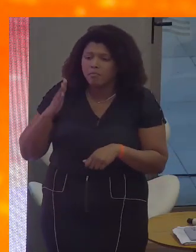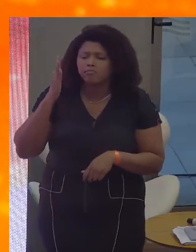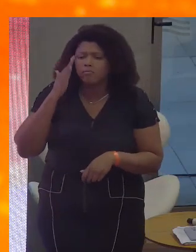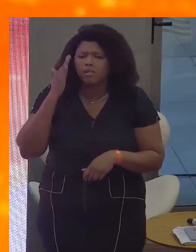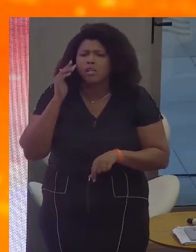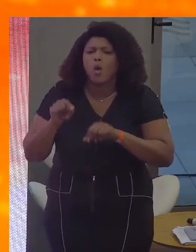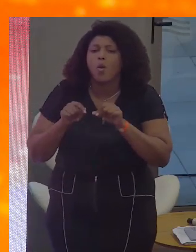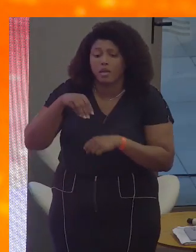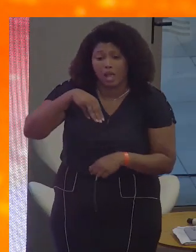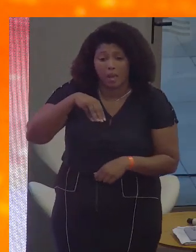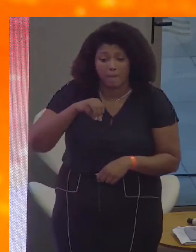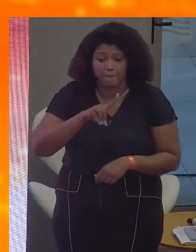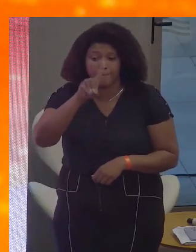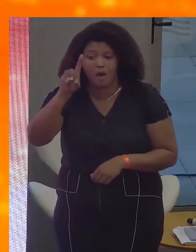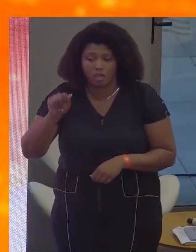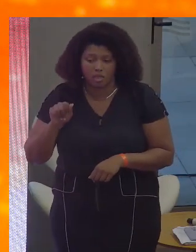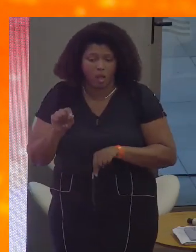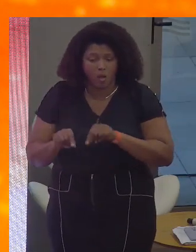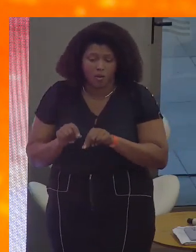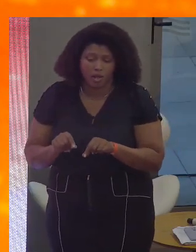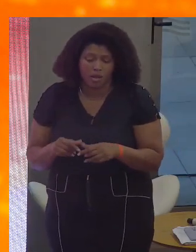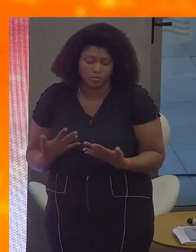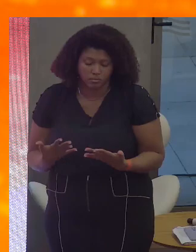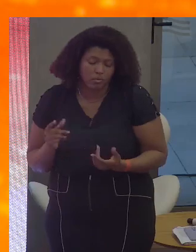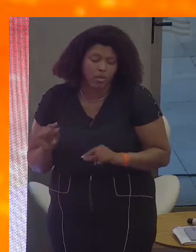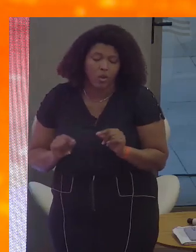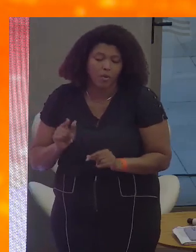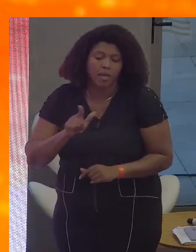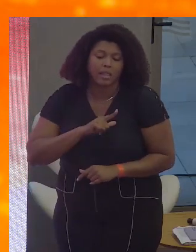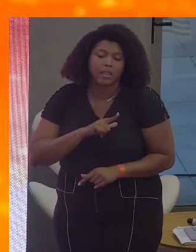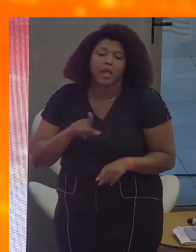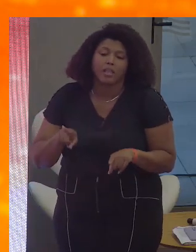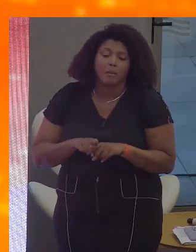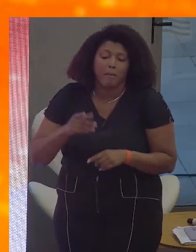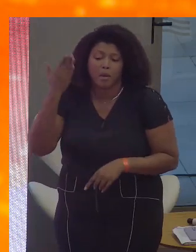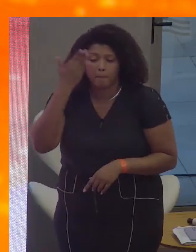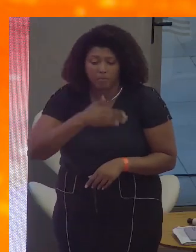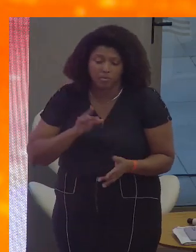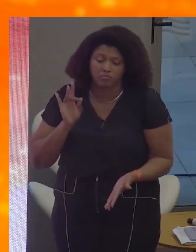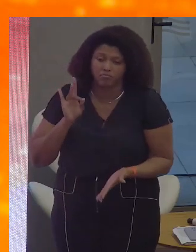na moda e o que tem comprovação real.